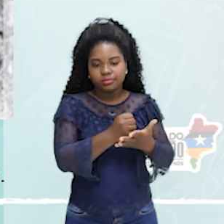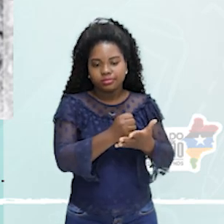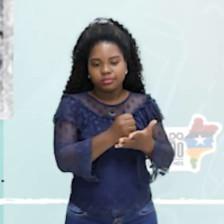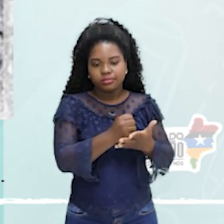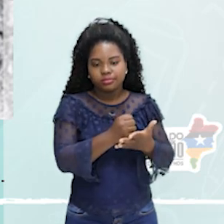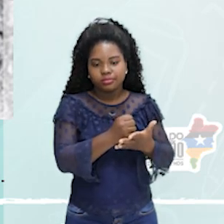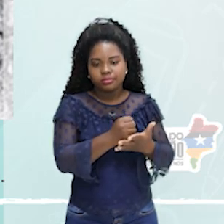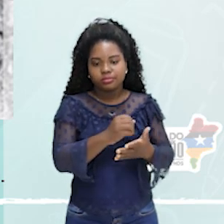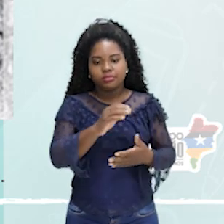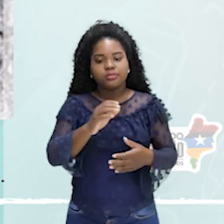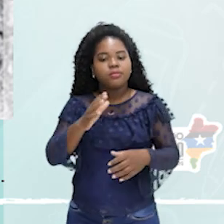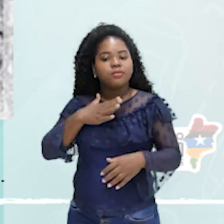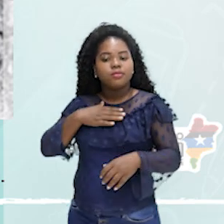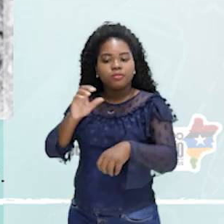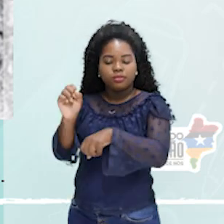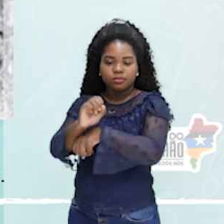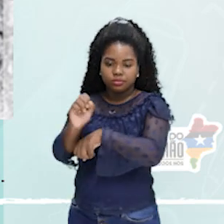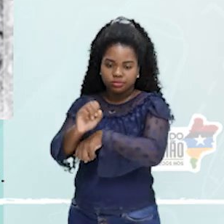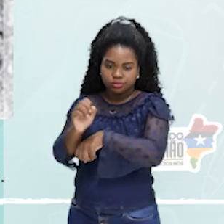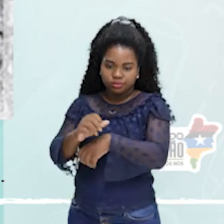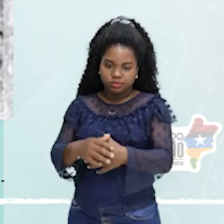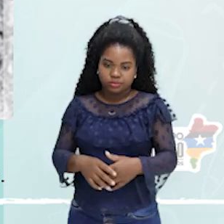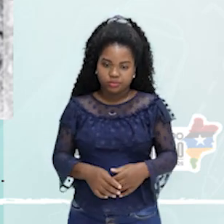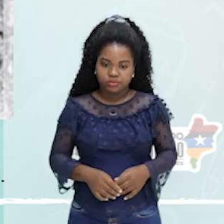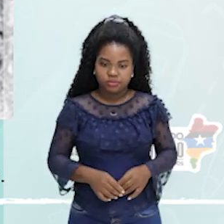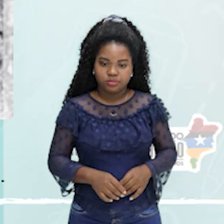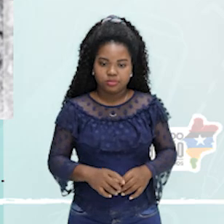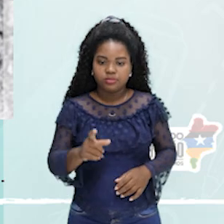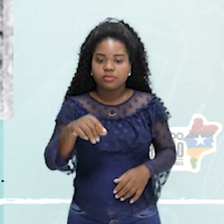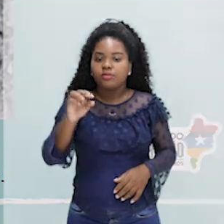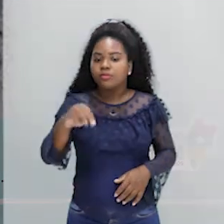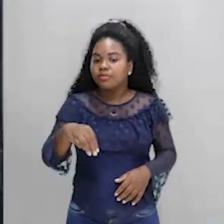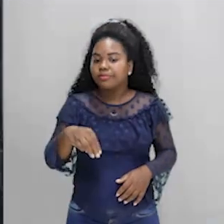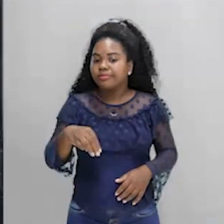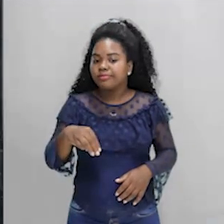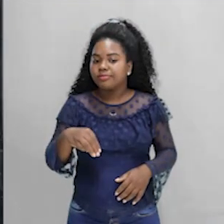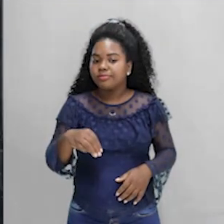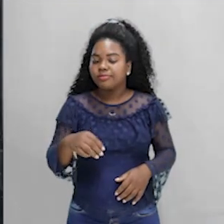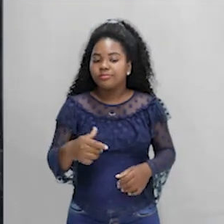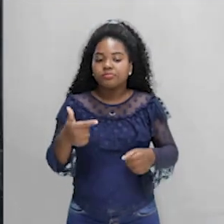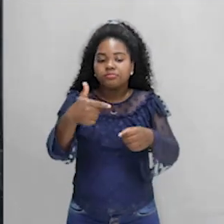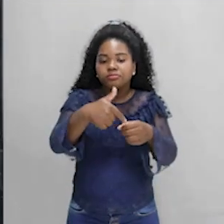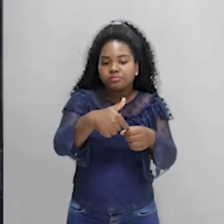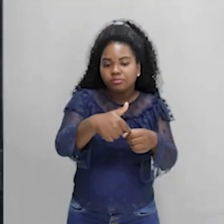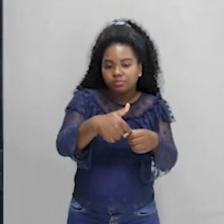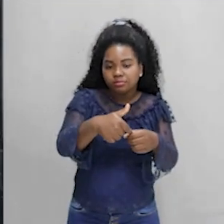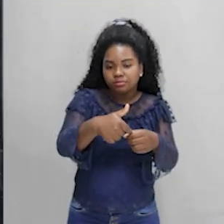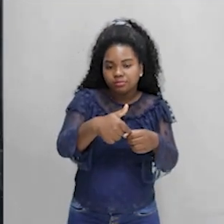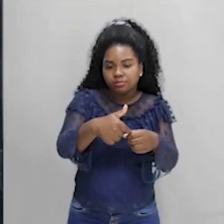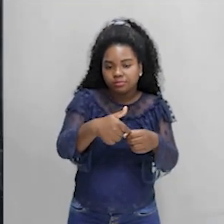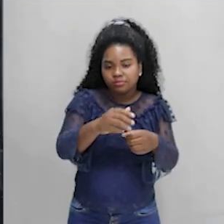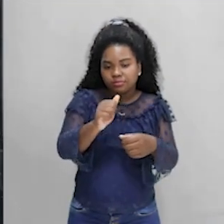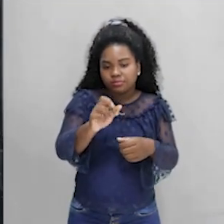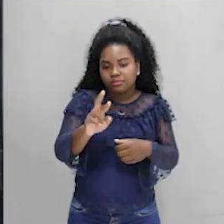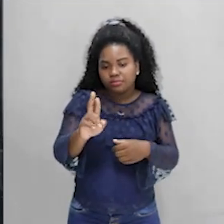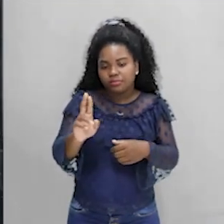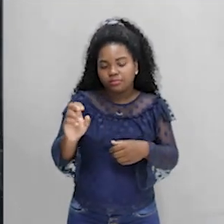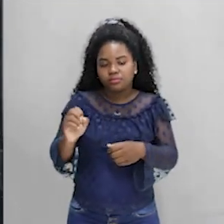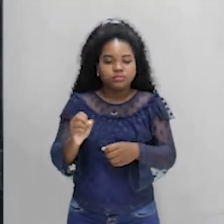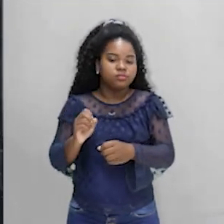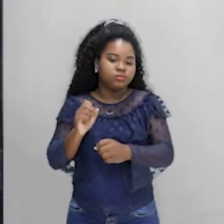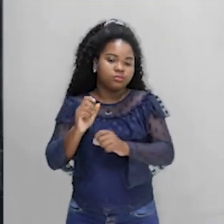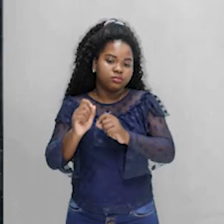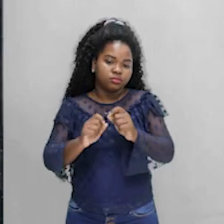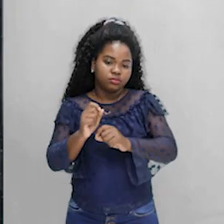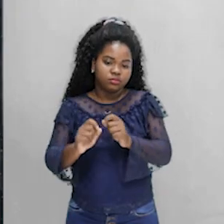certo? No caso, quem é que abastece os carros? Hein? Quem abastece os nossos carros são